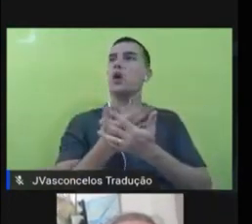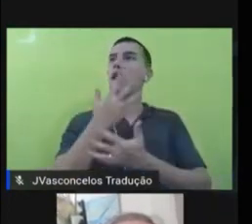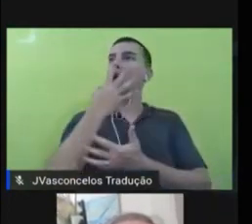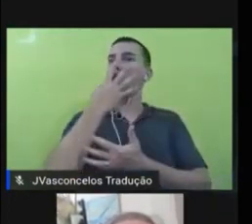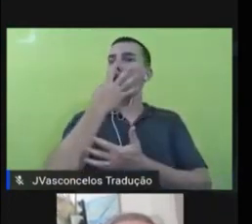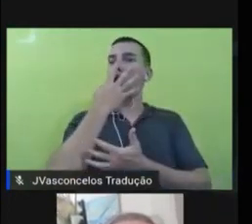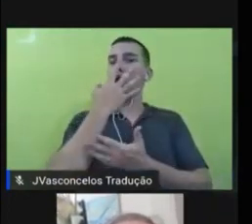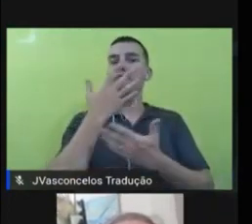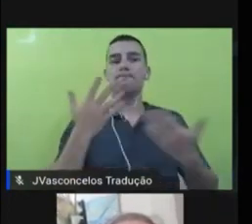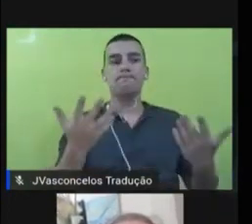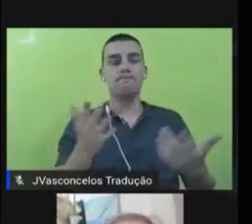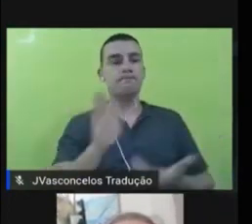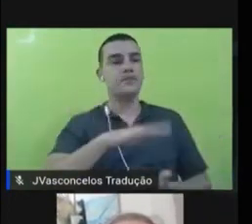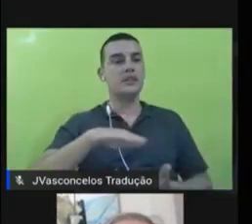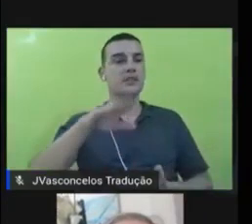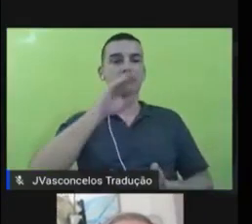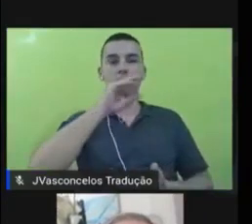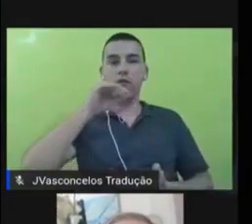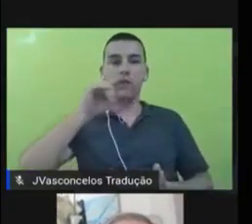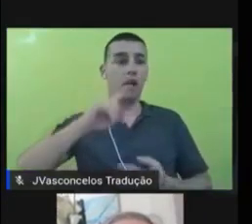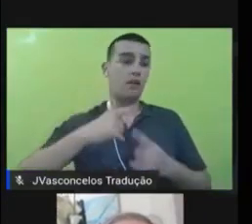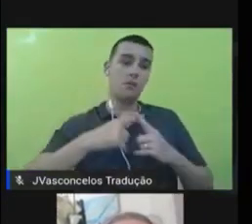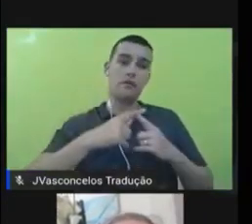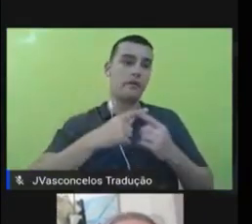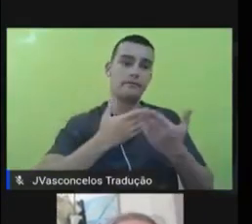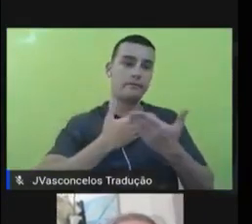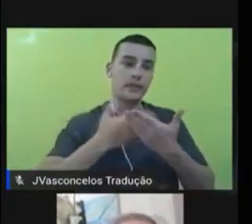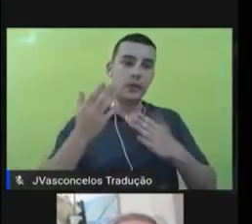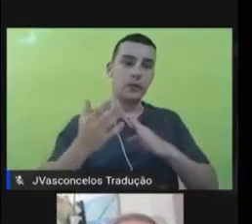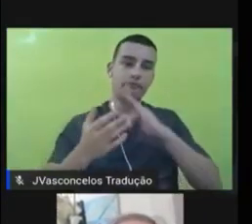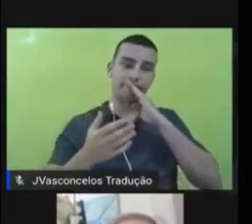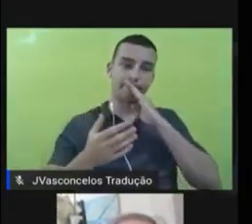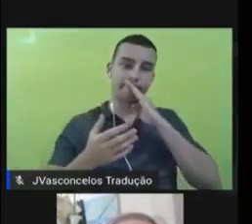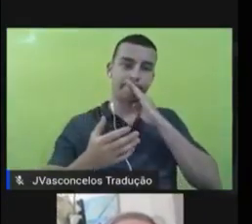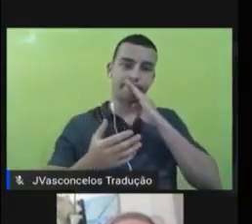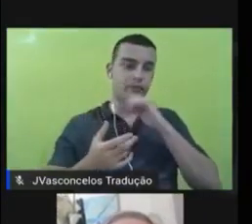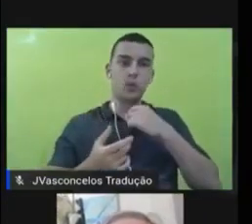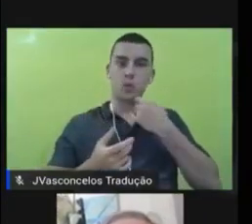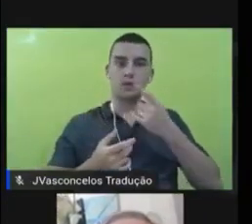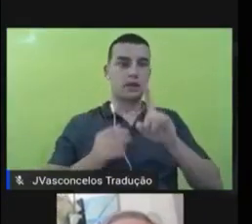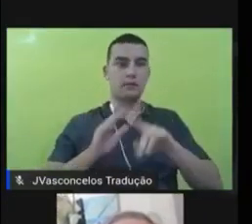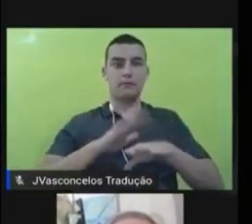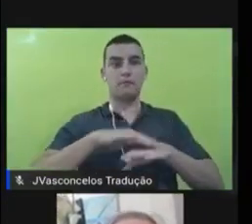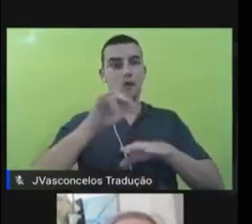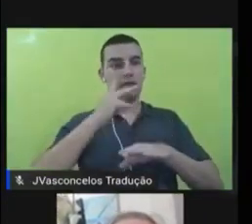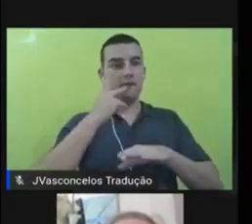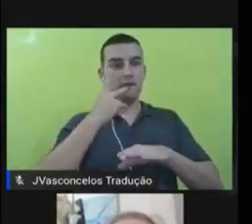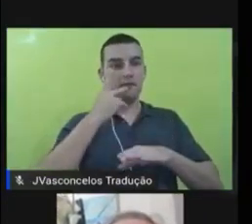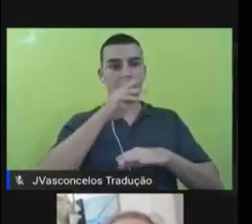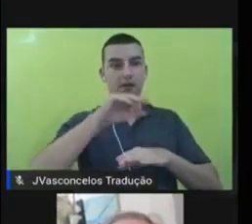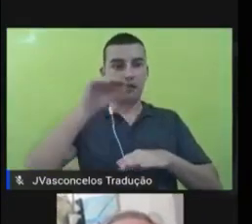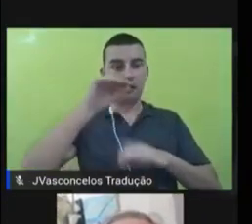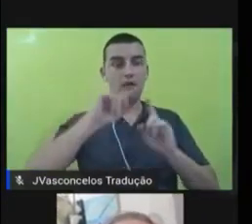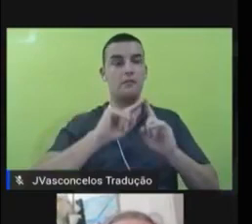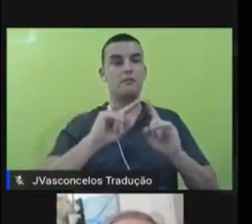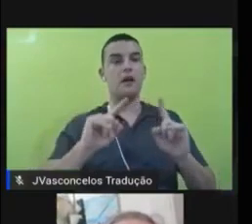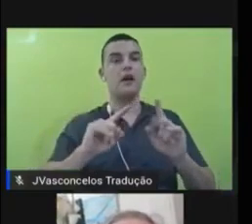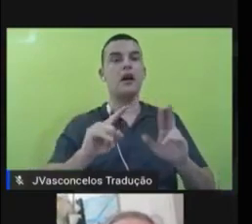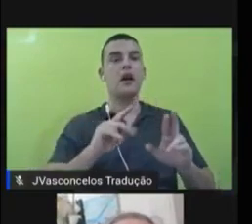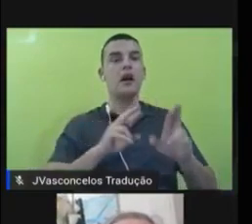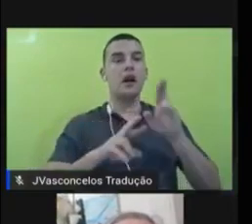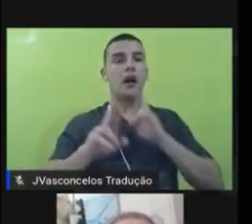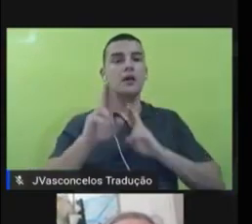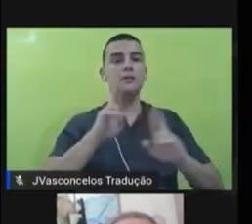essa criança não fala, perdeu a possibilidade de oralizar, mas ela responde pela uma forma de